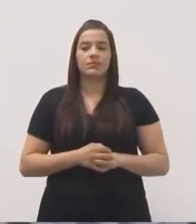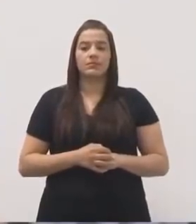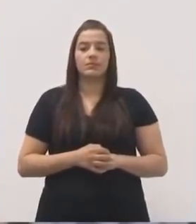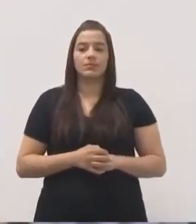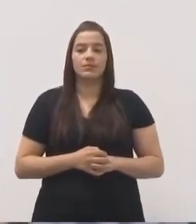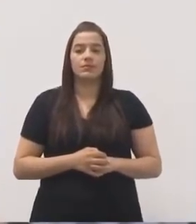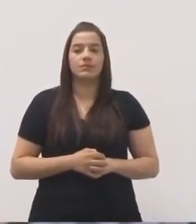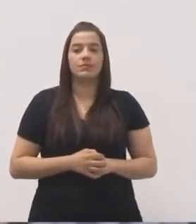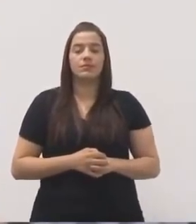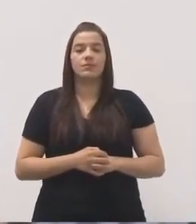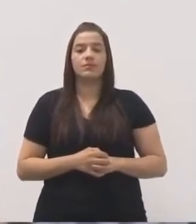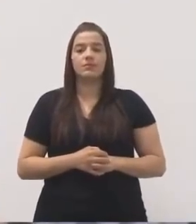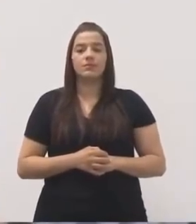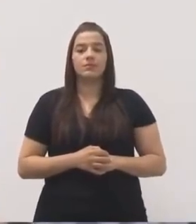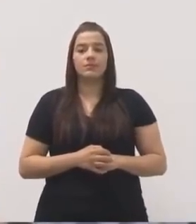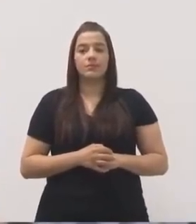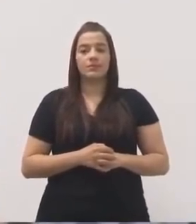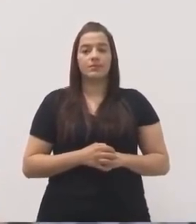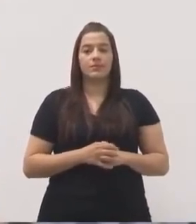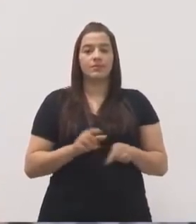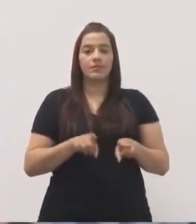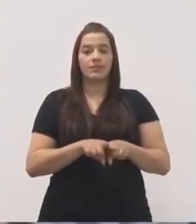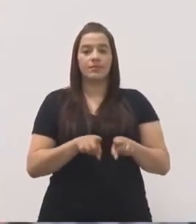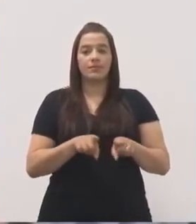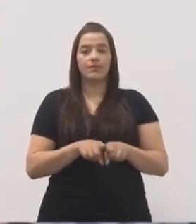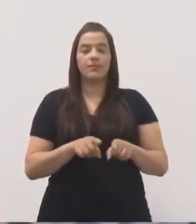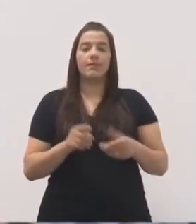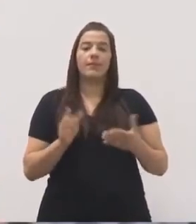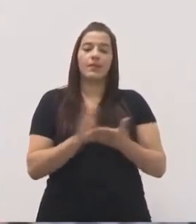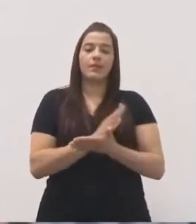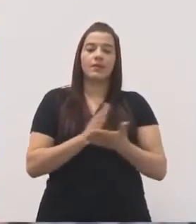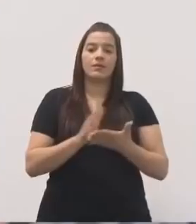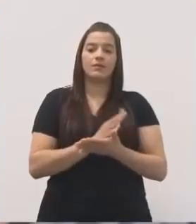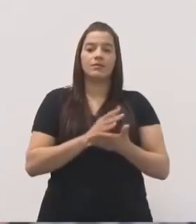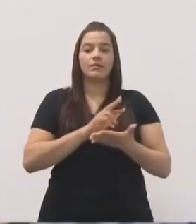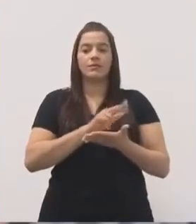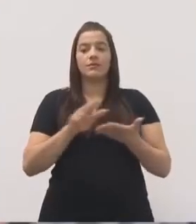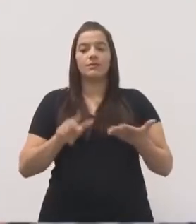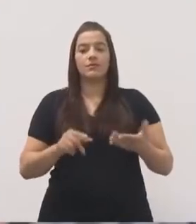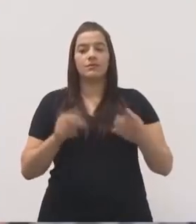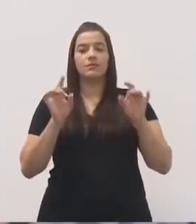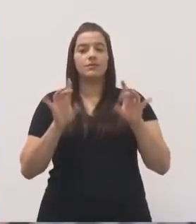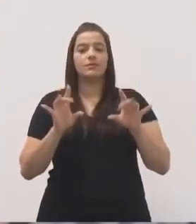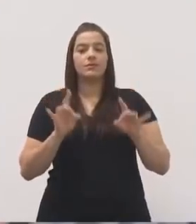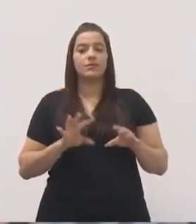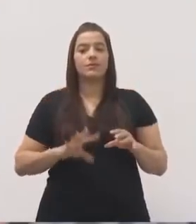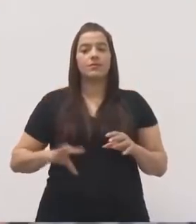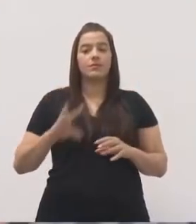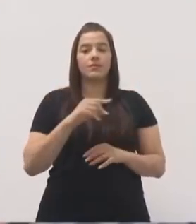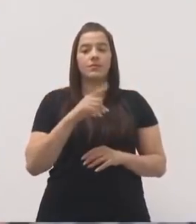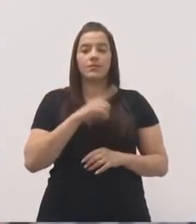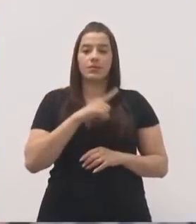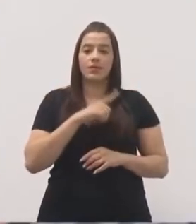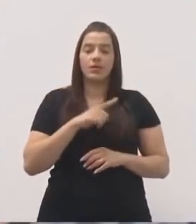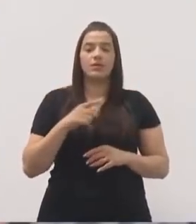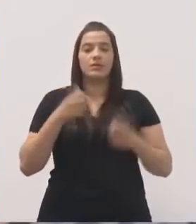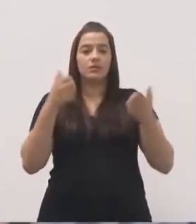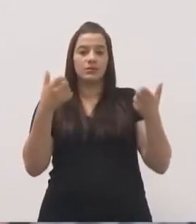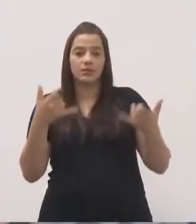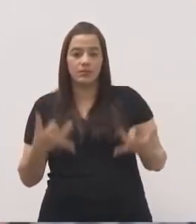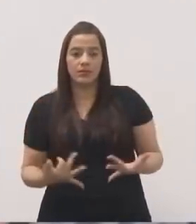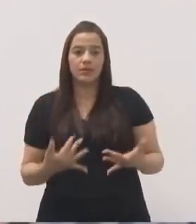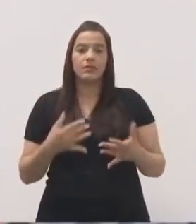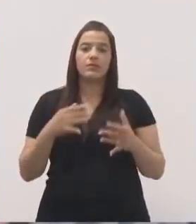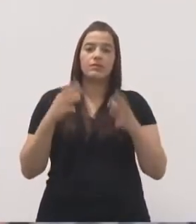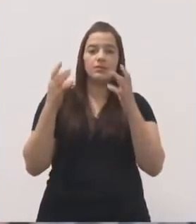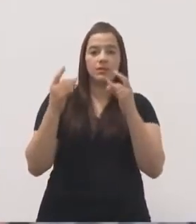Isso. E aí, pessoal, em relação às especificidades, né, da educação especial, também haverá orientações específicas,